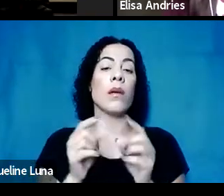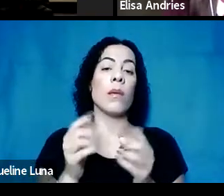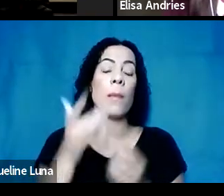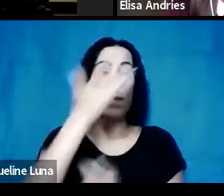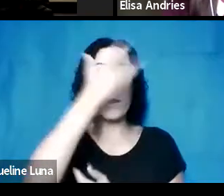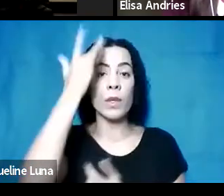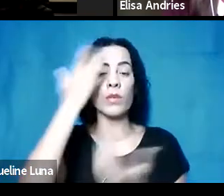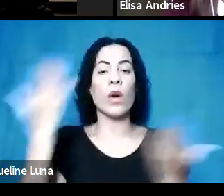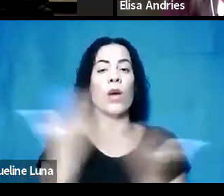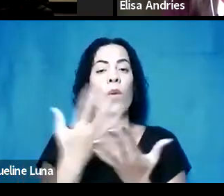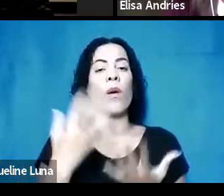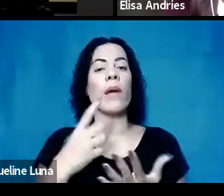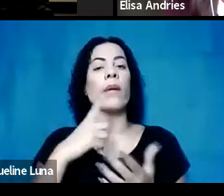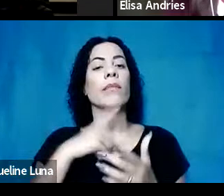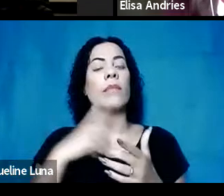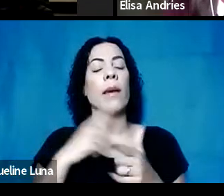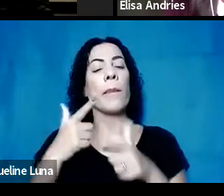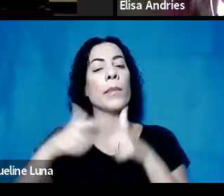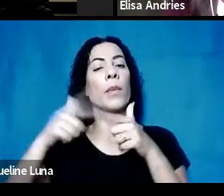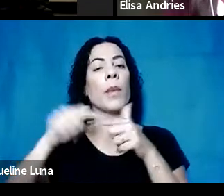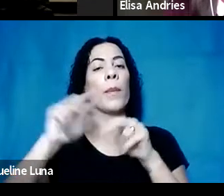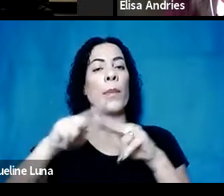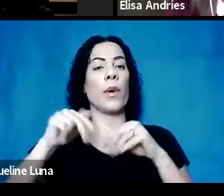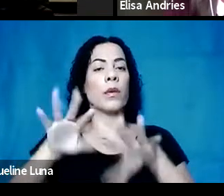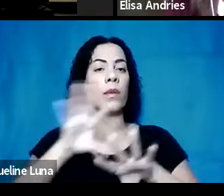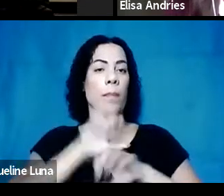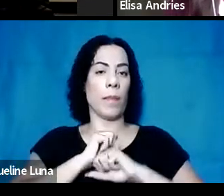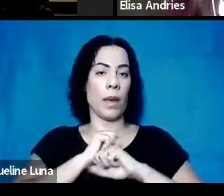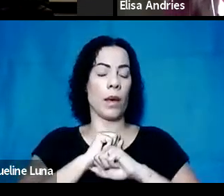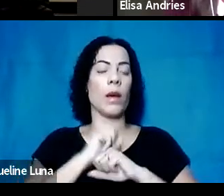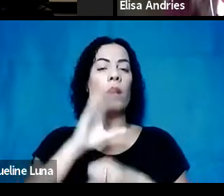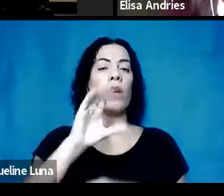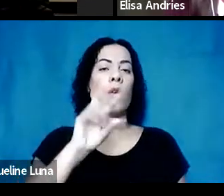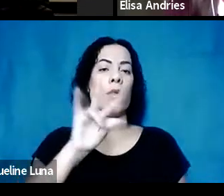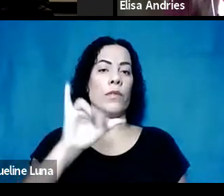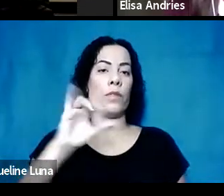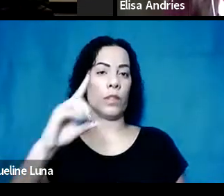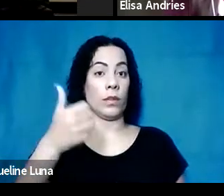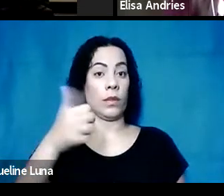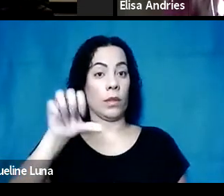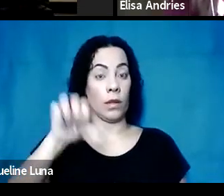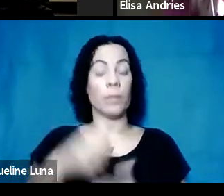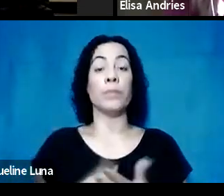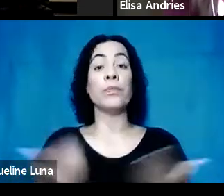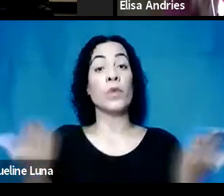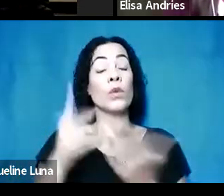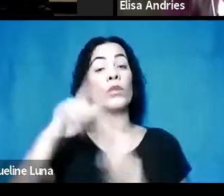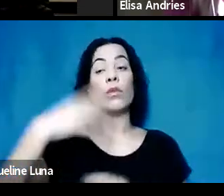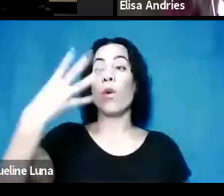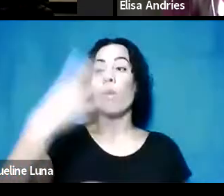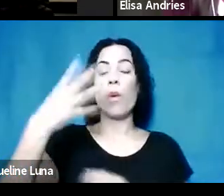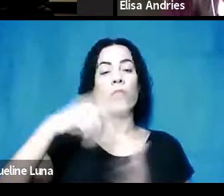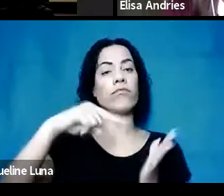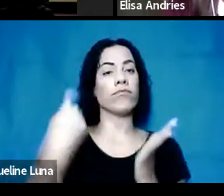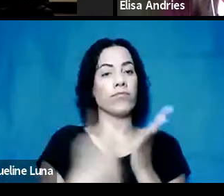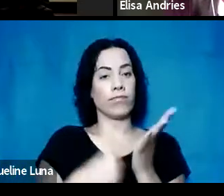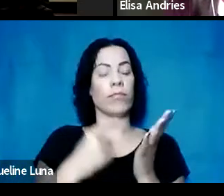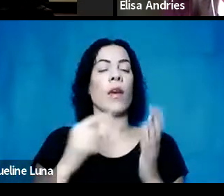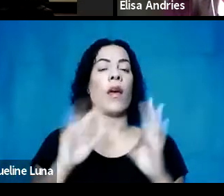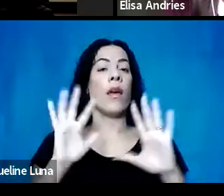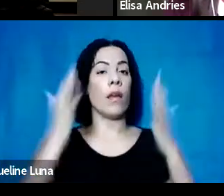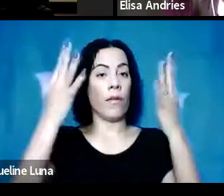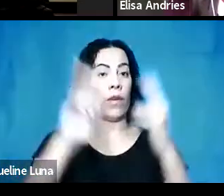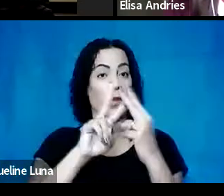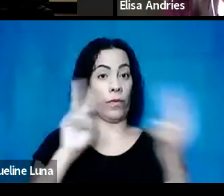com as sequelas da Covid-19. Essa é a quarta edição dos Encontros Virtuais, né? Essa série que foi iniciada em